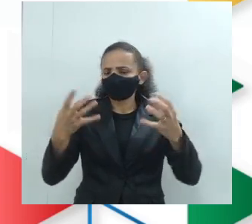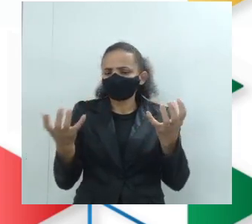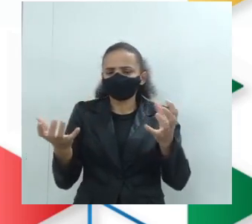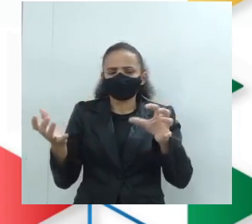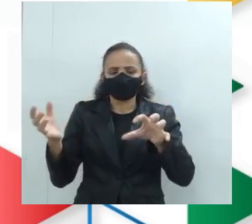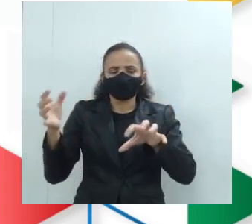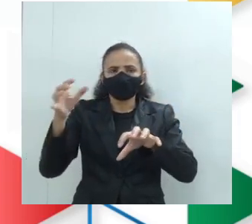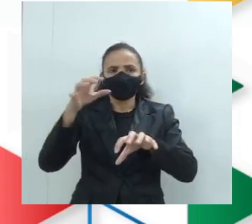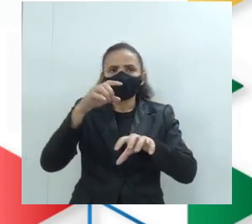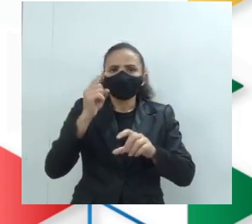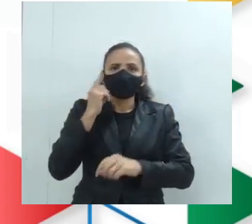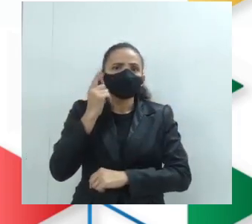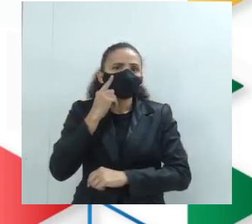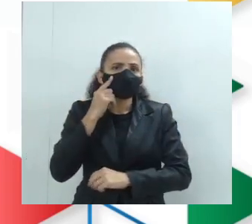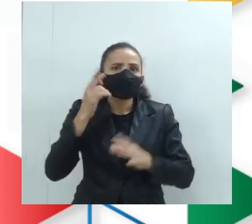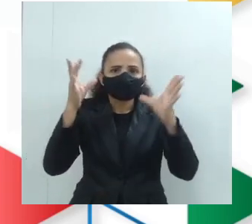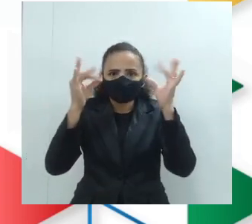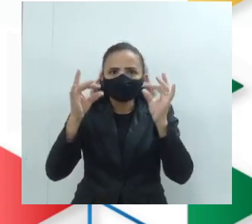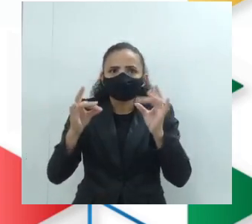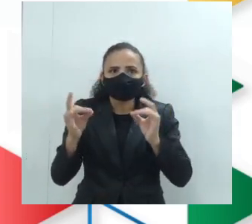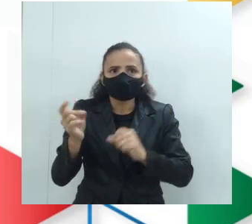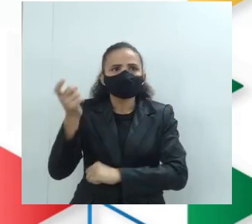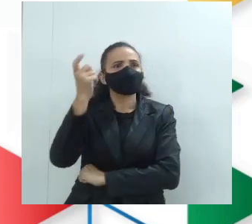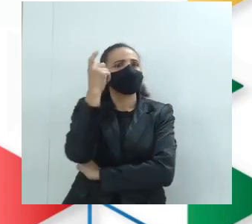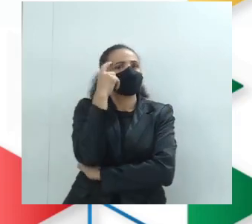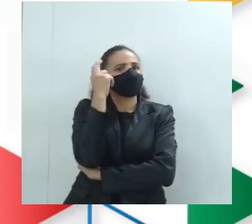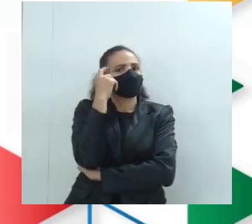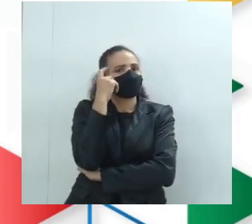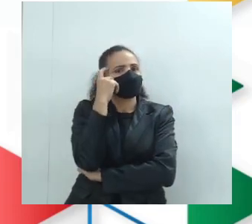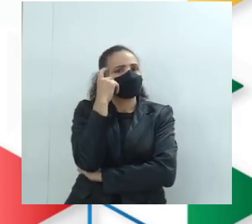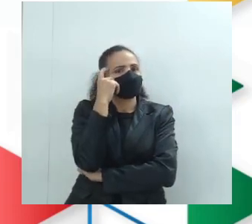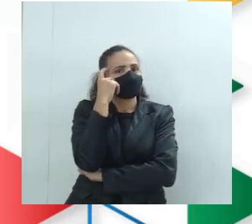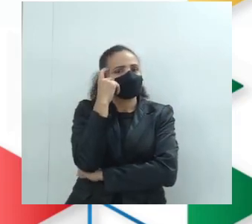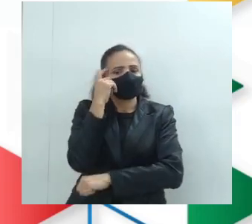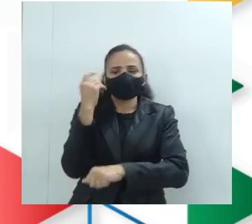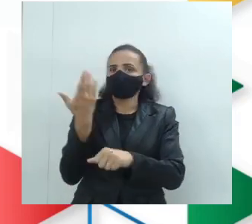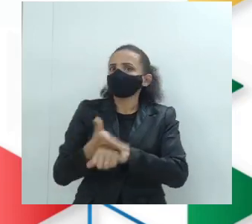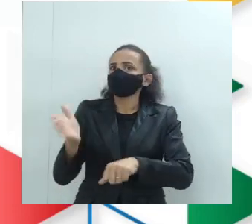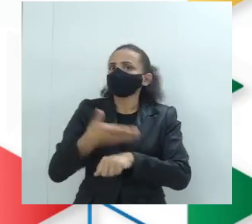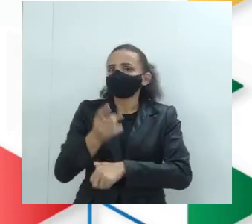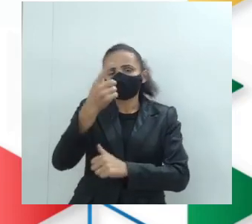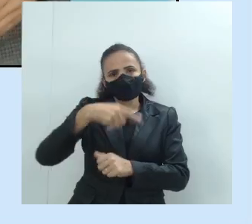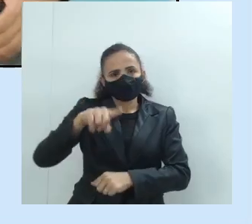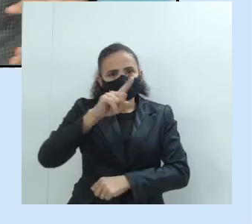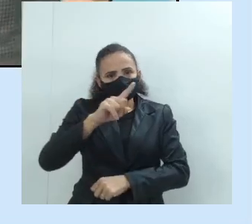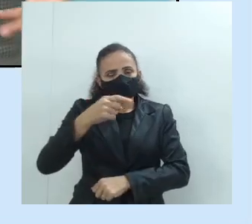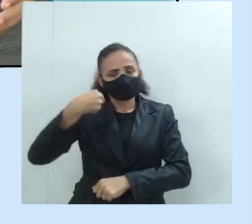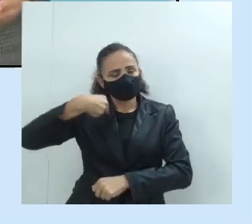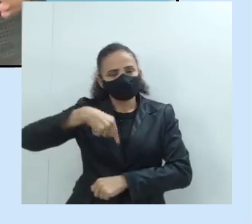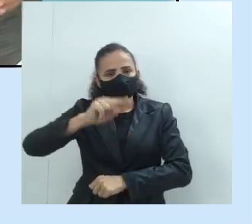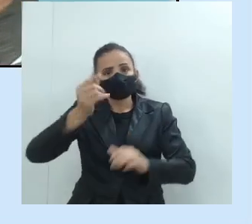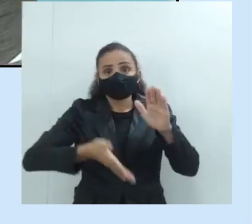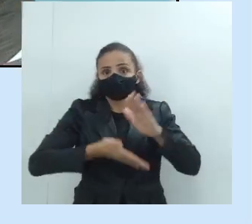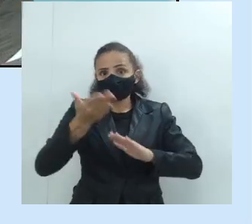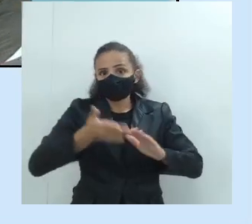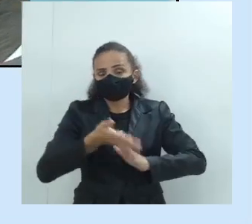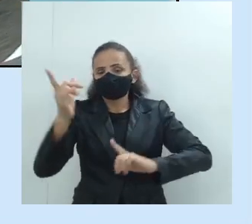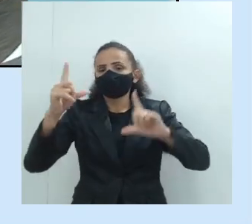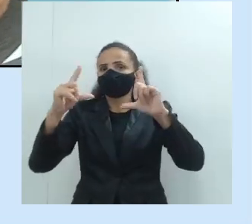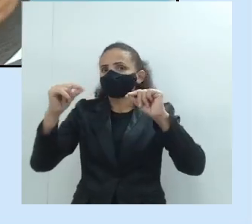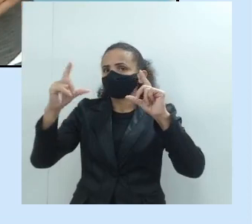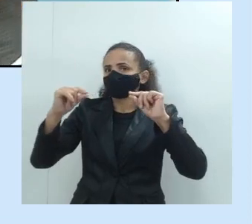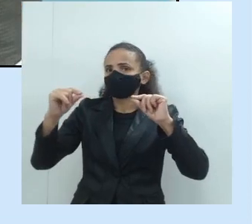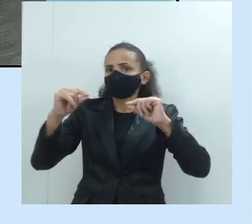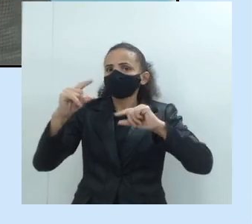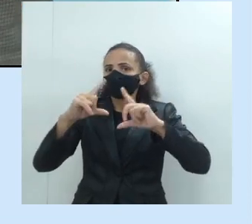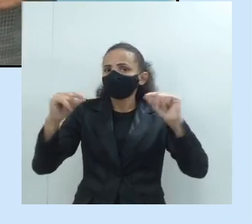vai estar nessa posição. Foi isso que Niemeyer pensou e pôs em prática. Então, você um dia for a Brasília, você vai ter a oportunidade de